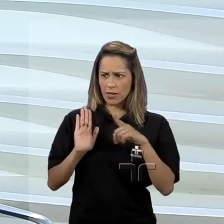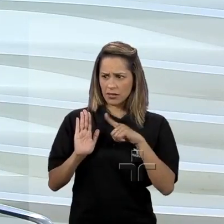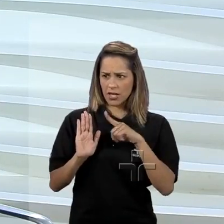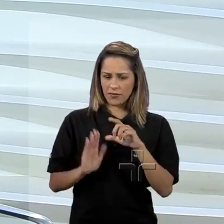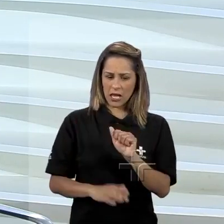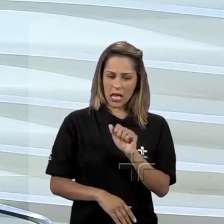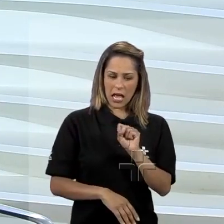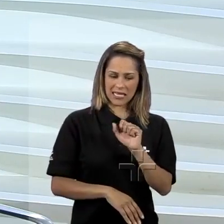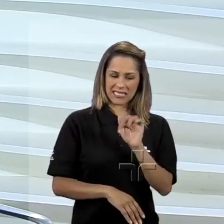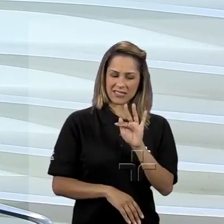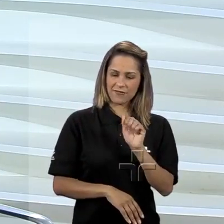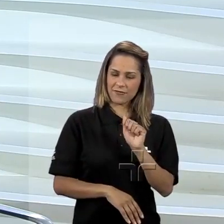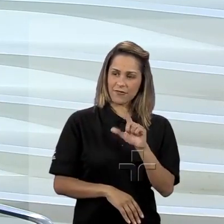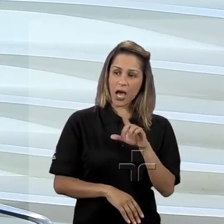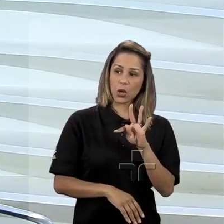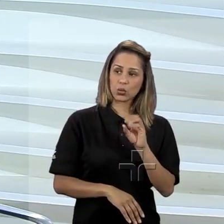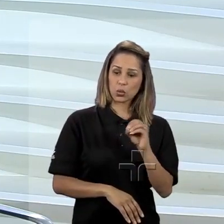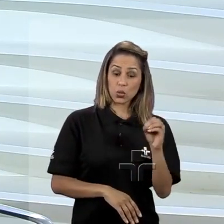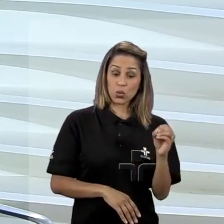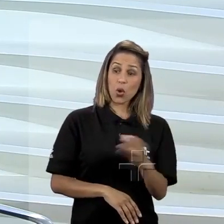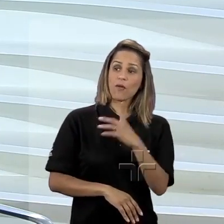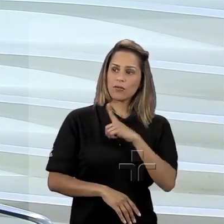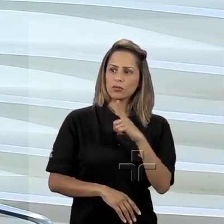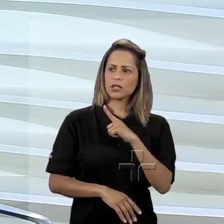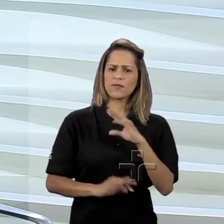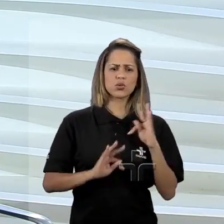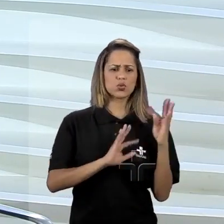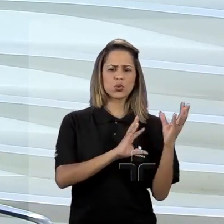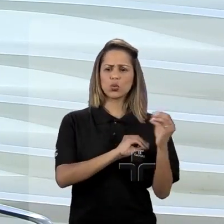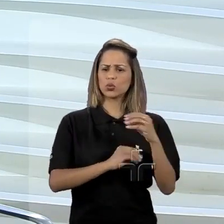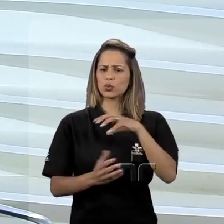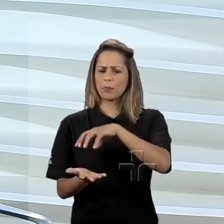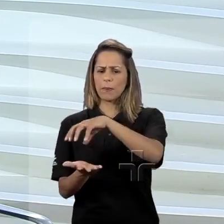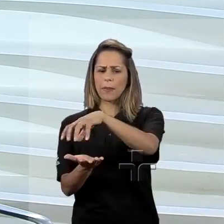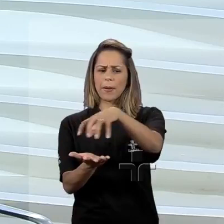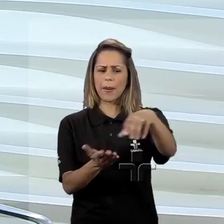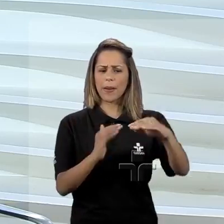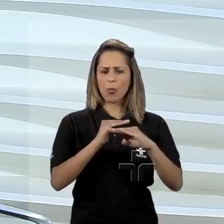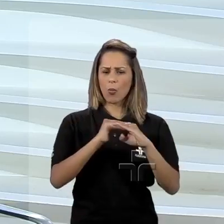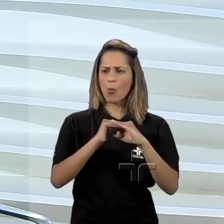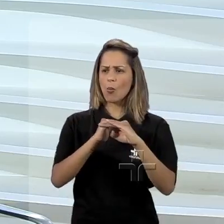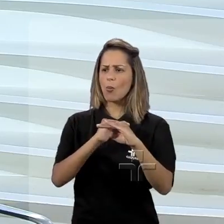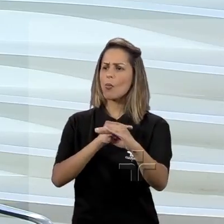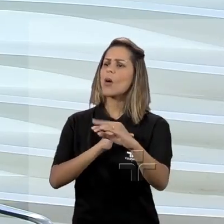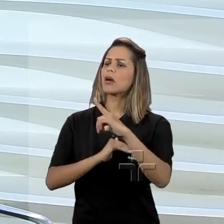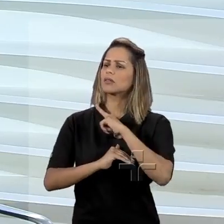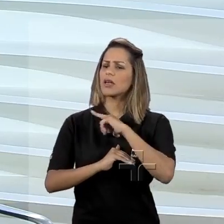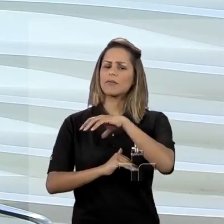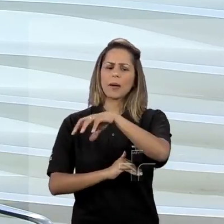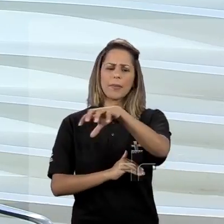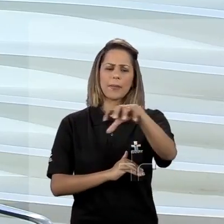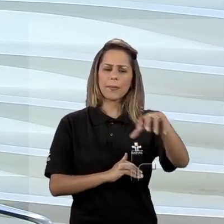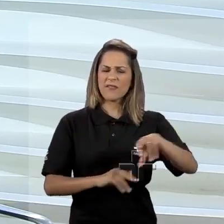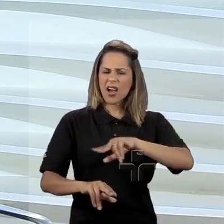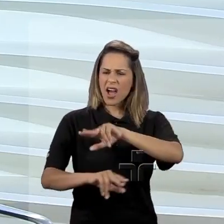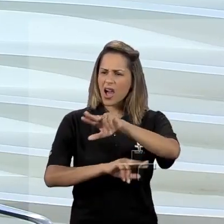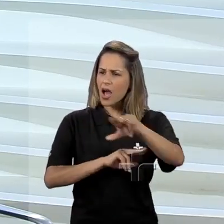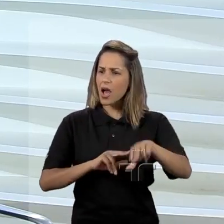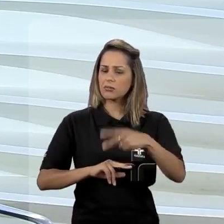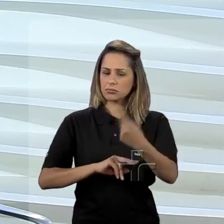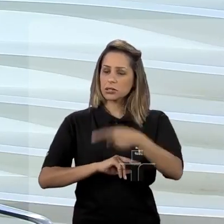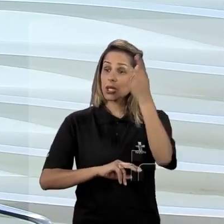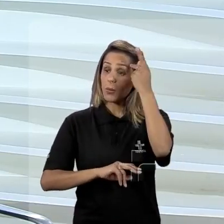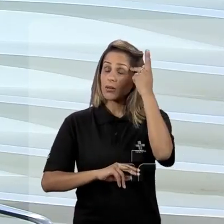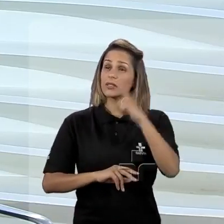todas as regiões da cidade. Todas as regiões. Evidentemente, não estão todas, nós temos mais de 136 mil